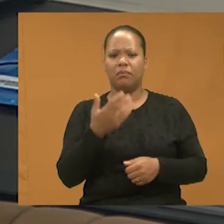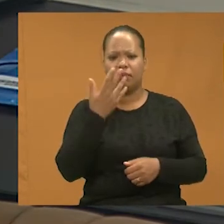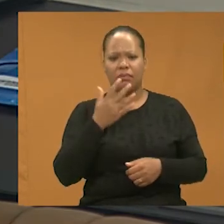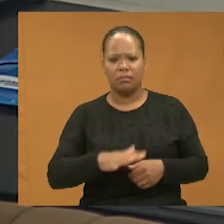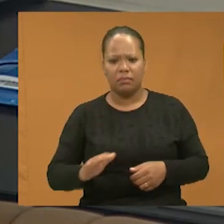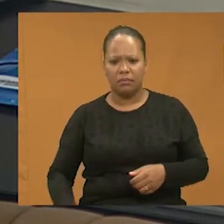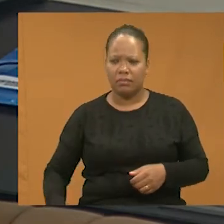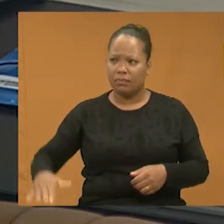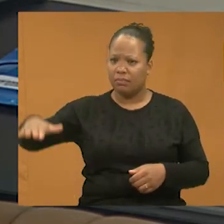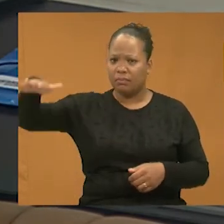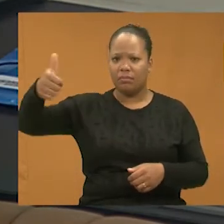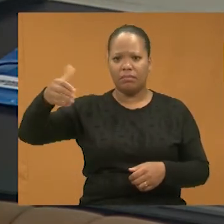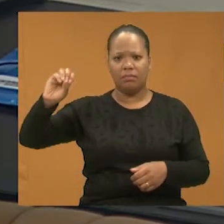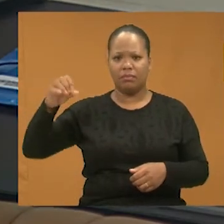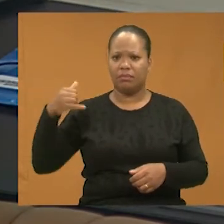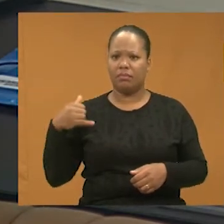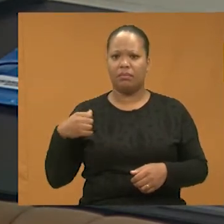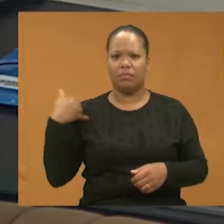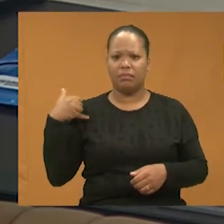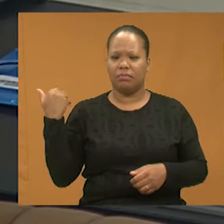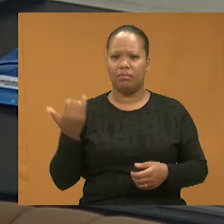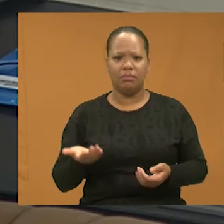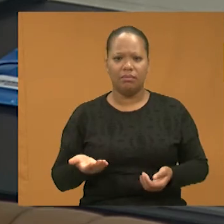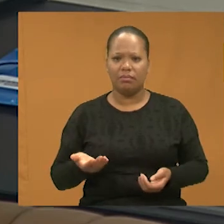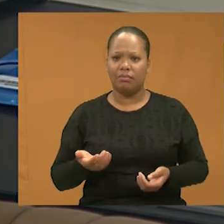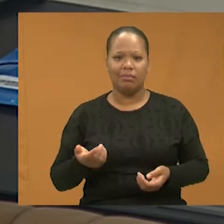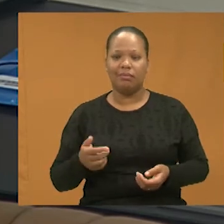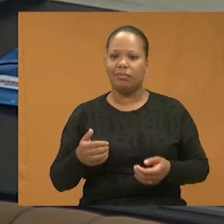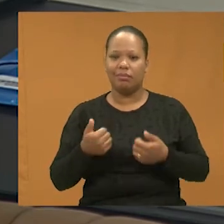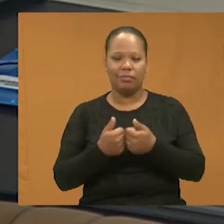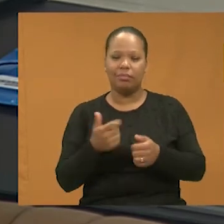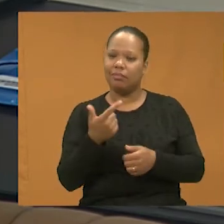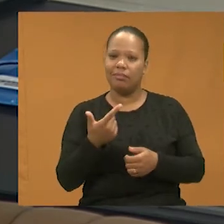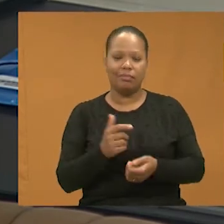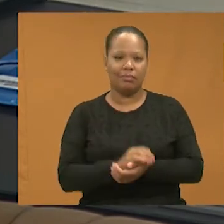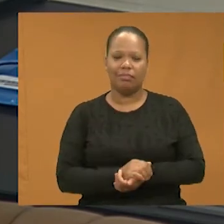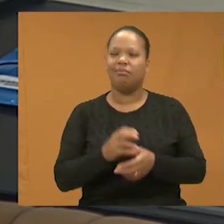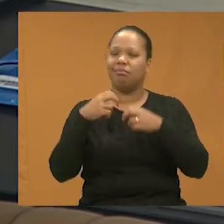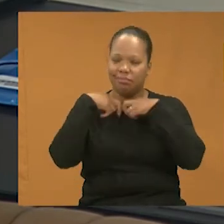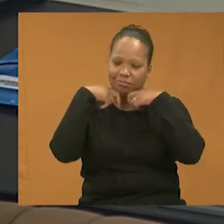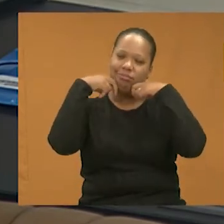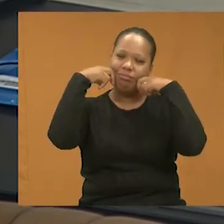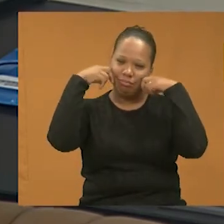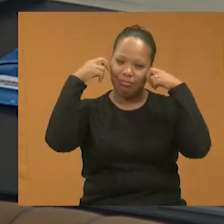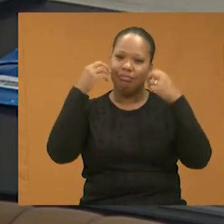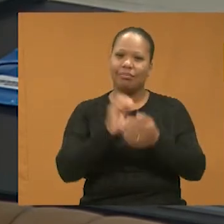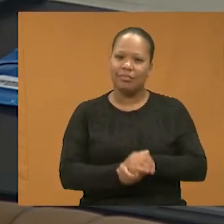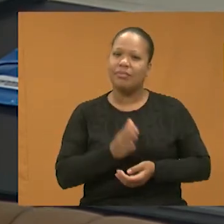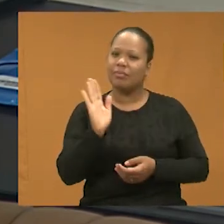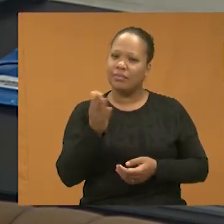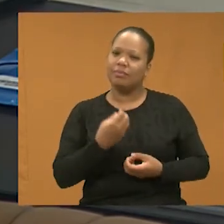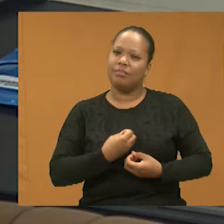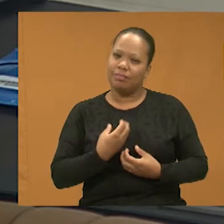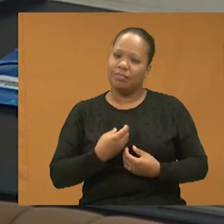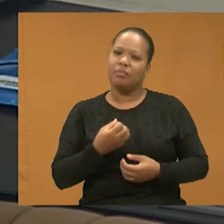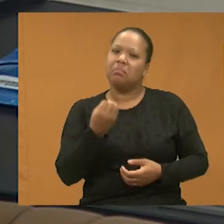já nasceu já tem 10 anos e não consegue andar de ônibus, porque não vai lá. É uma vergonha isso aí. Quanto de pedido de